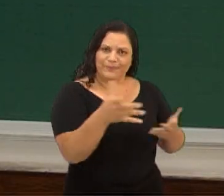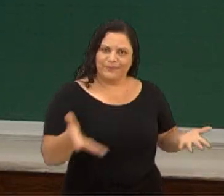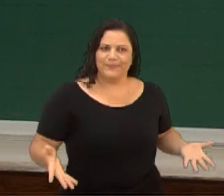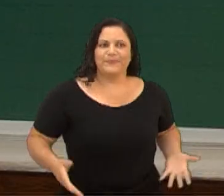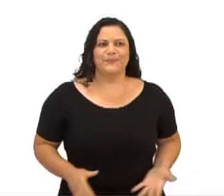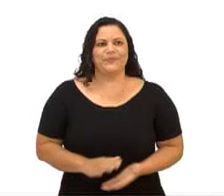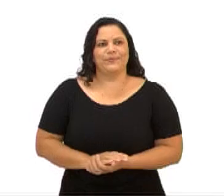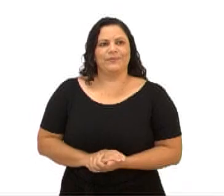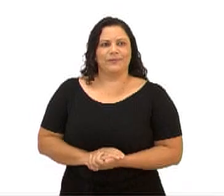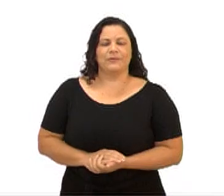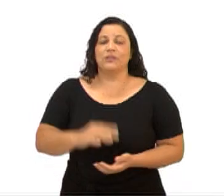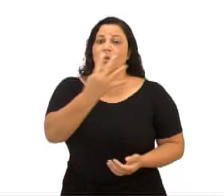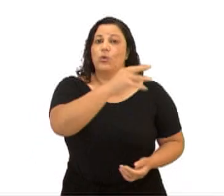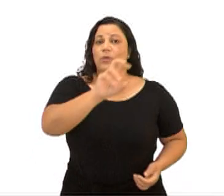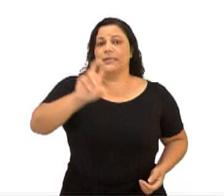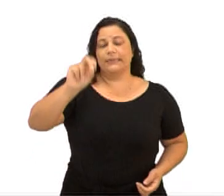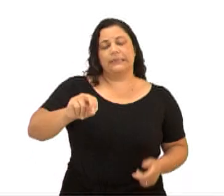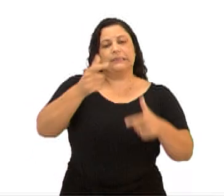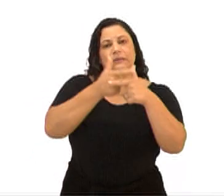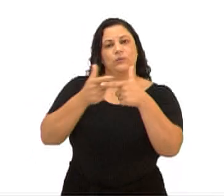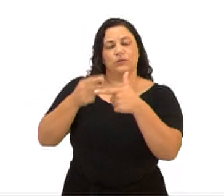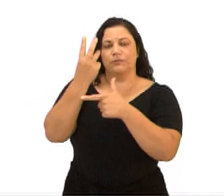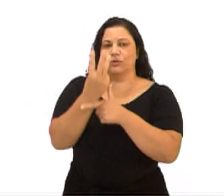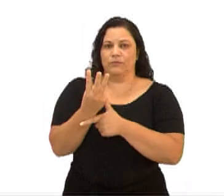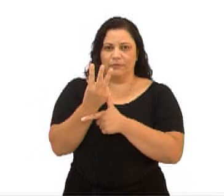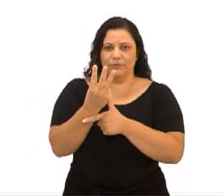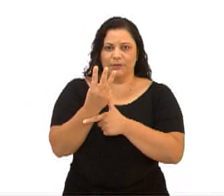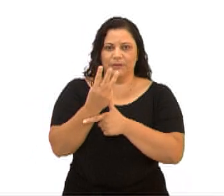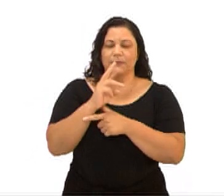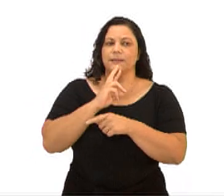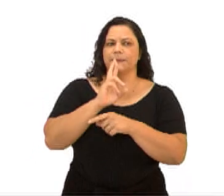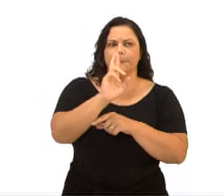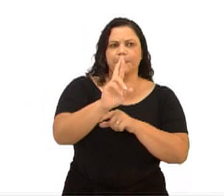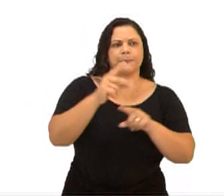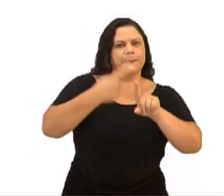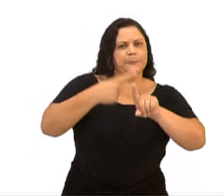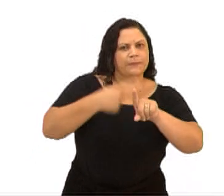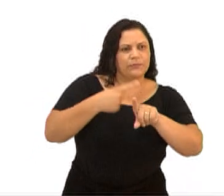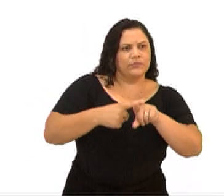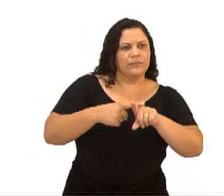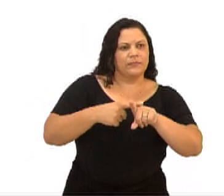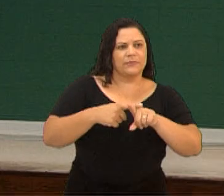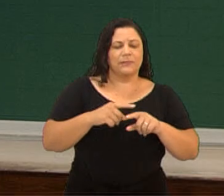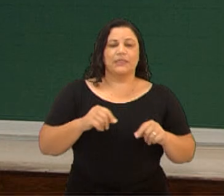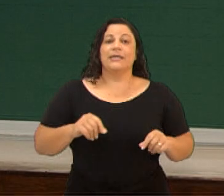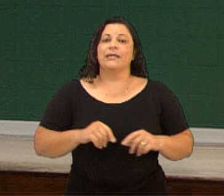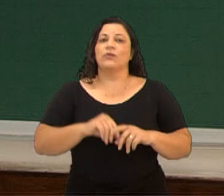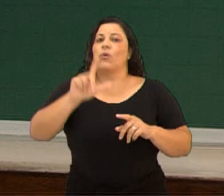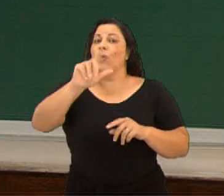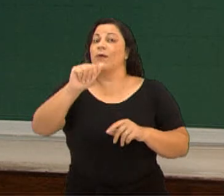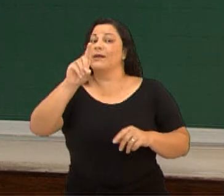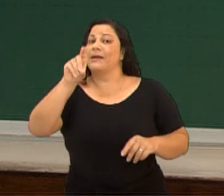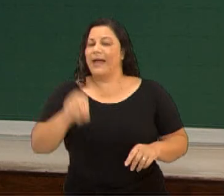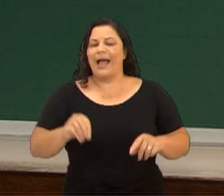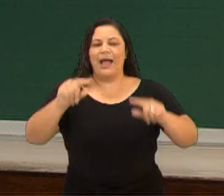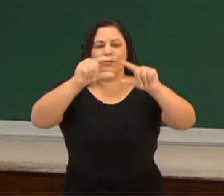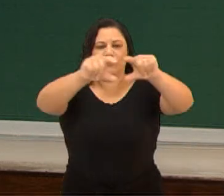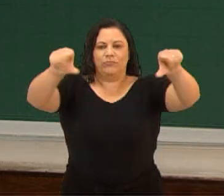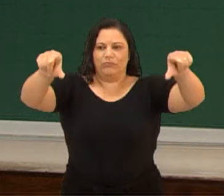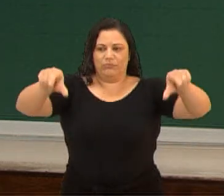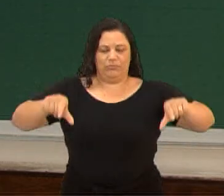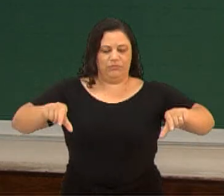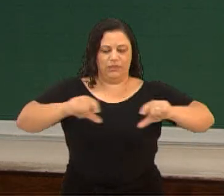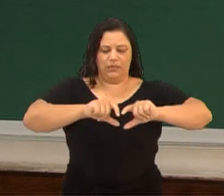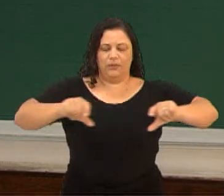lá, ó. 450 divididos por 3. Por quê? Porque o perímetro, que é todo o contorno do